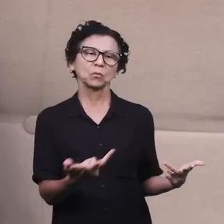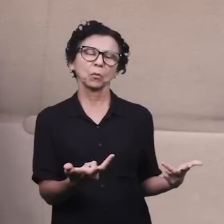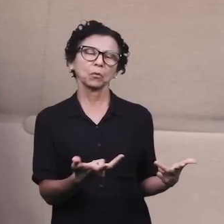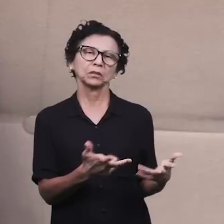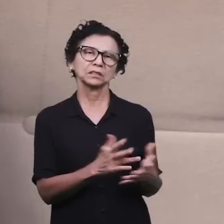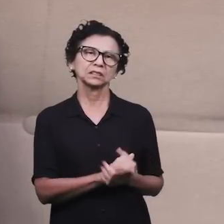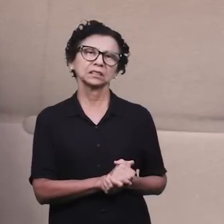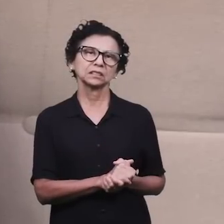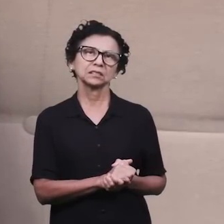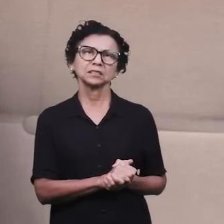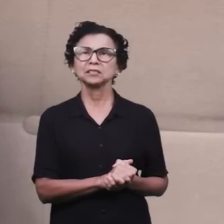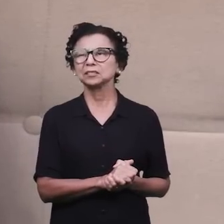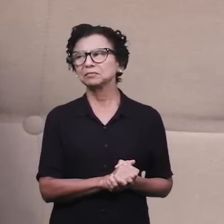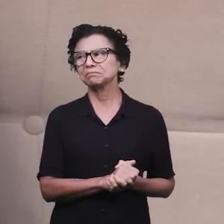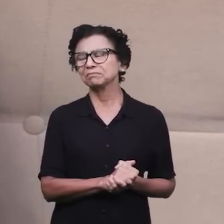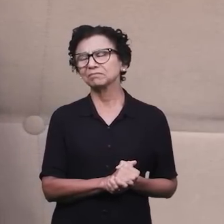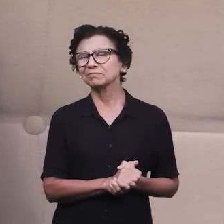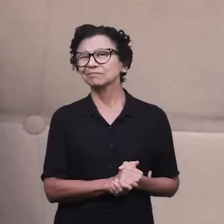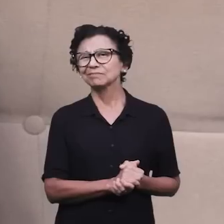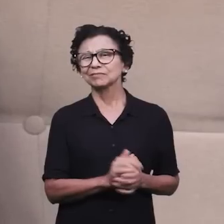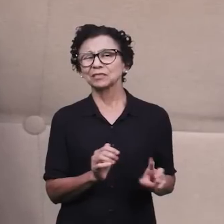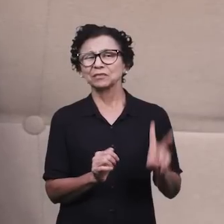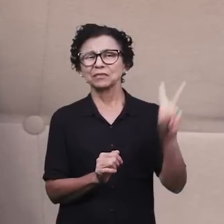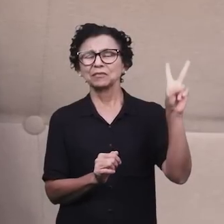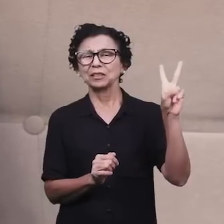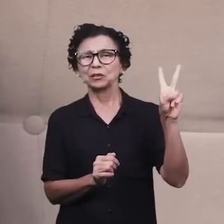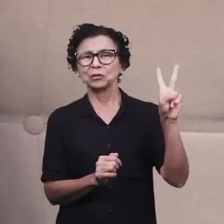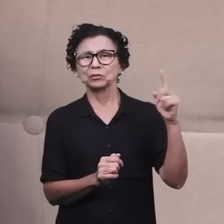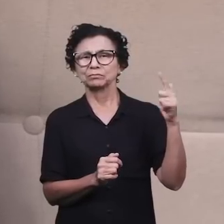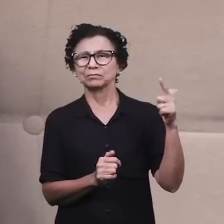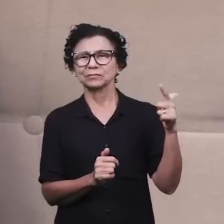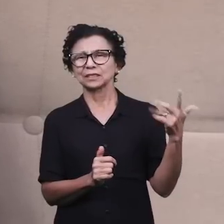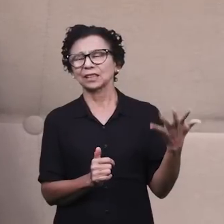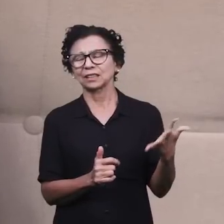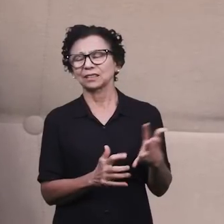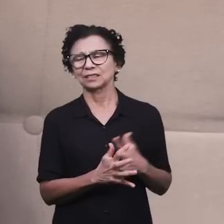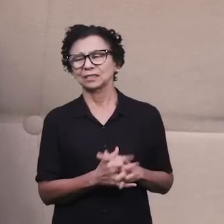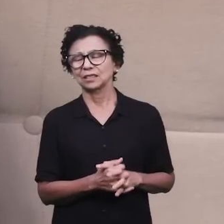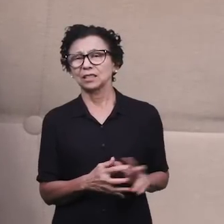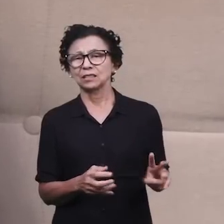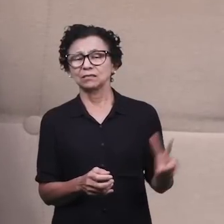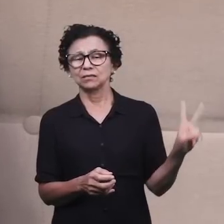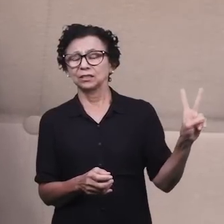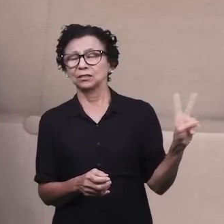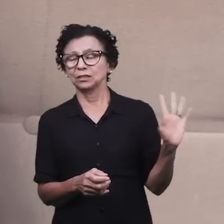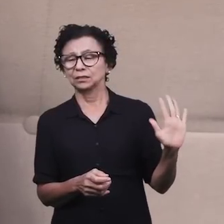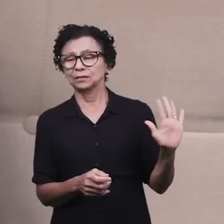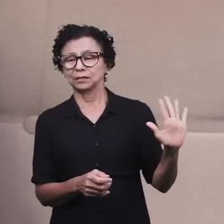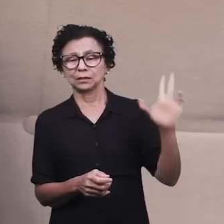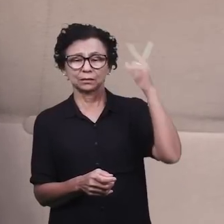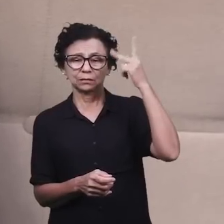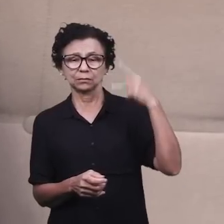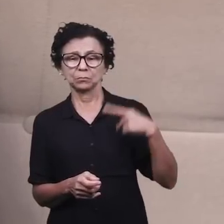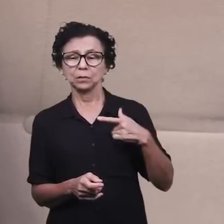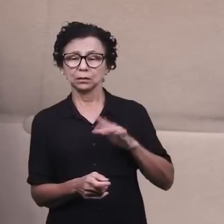lado, a igreja infiel, ela convive com pérolas